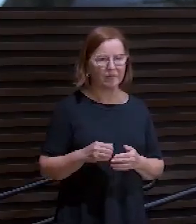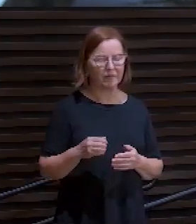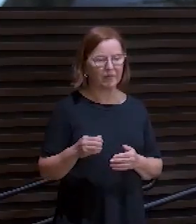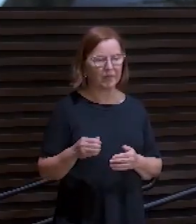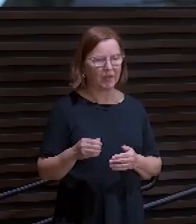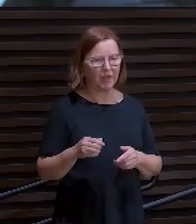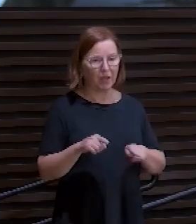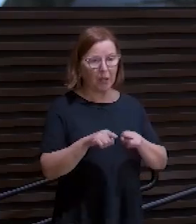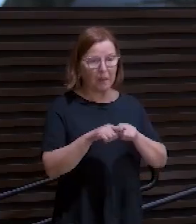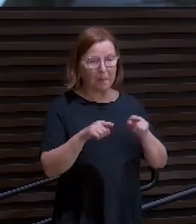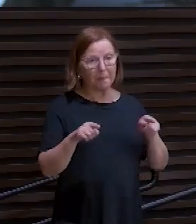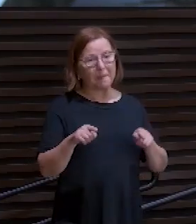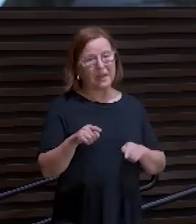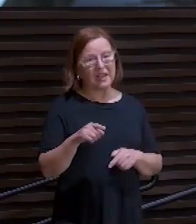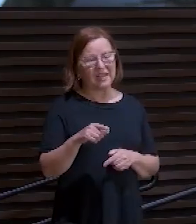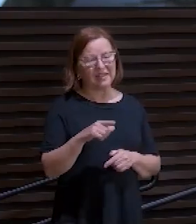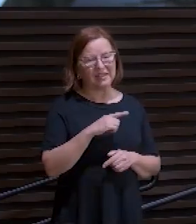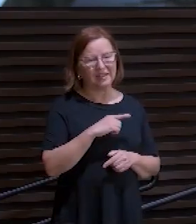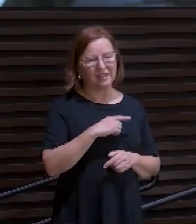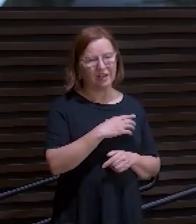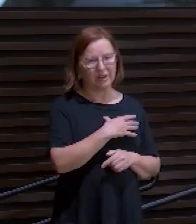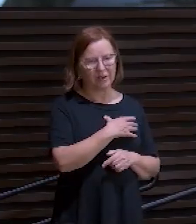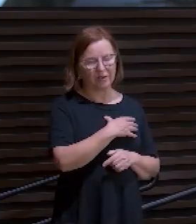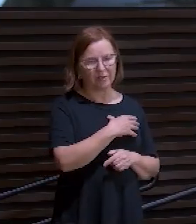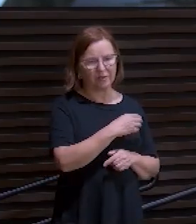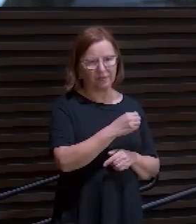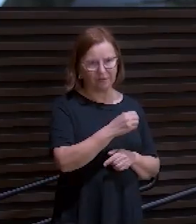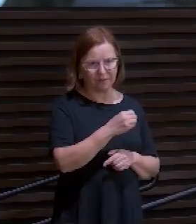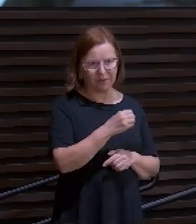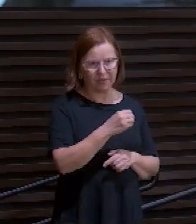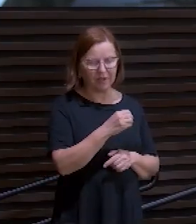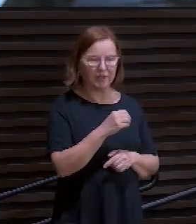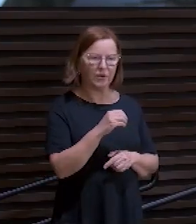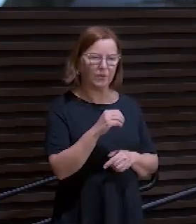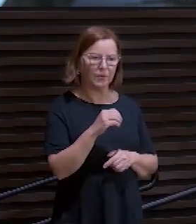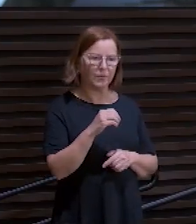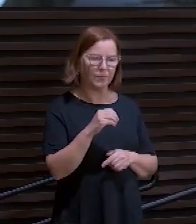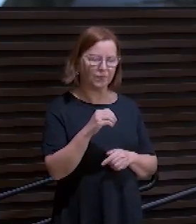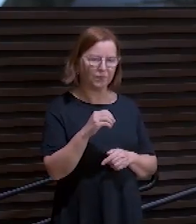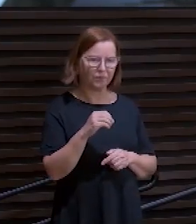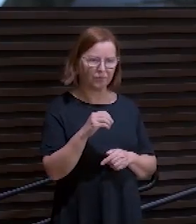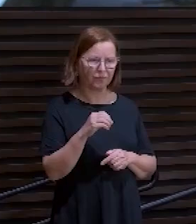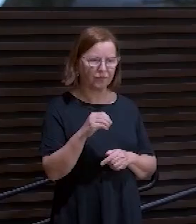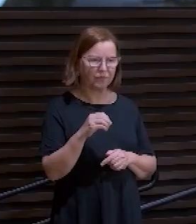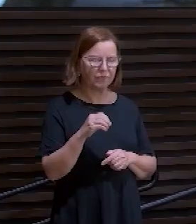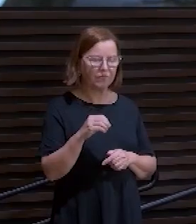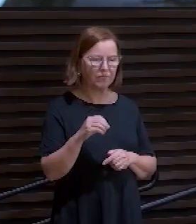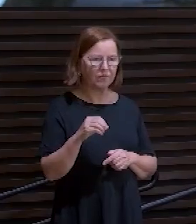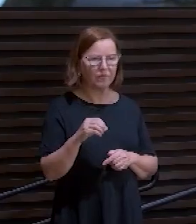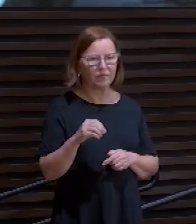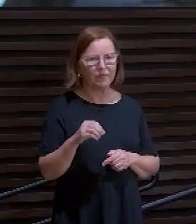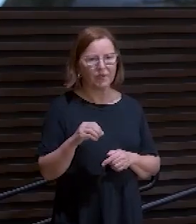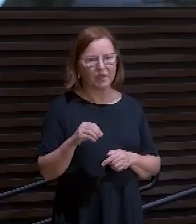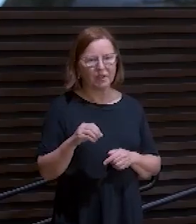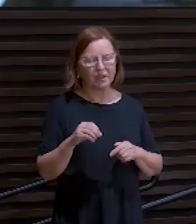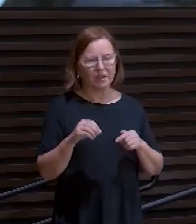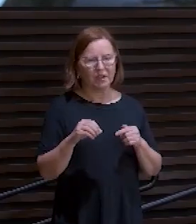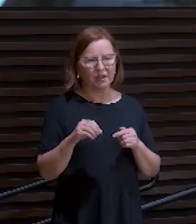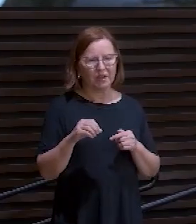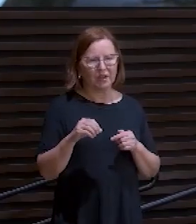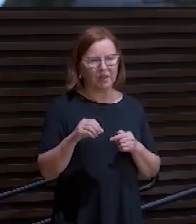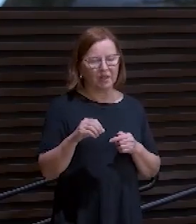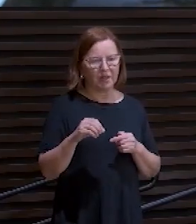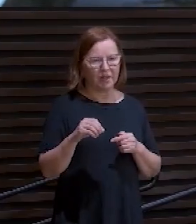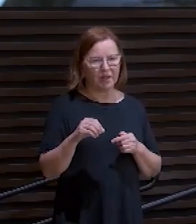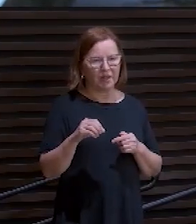o casamento, porque o casamento existia antes dos filhos. Percebe? A vocação da família não é ter